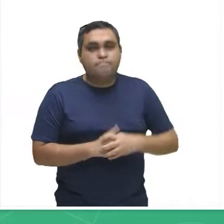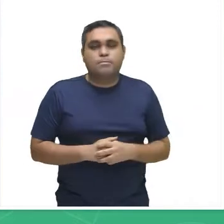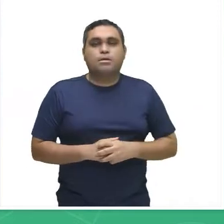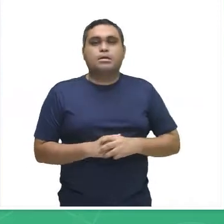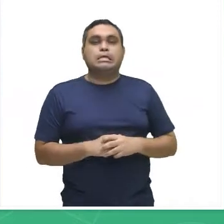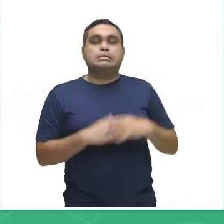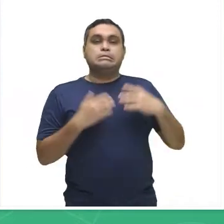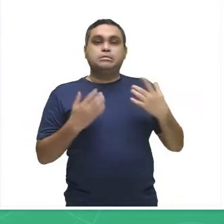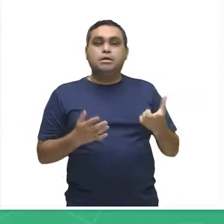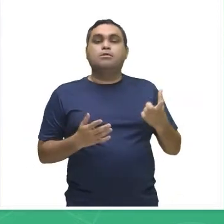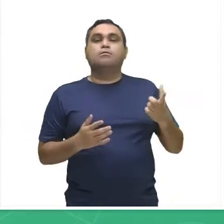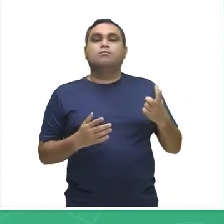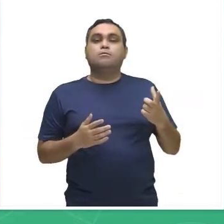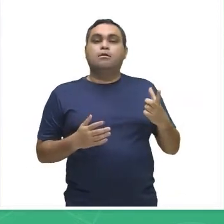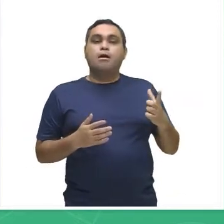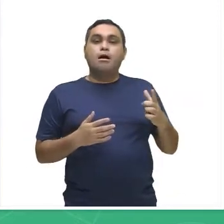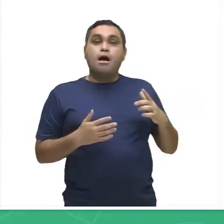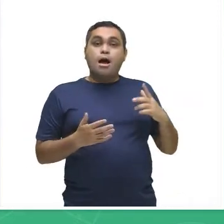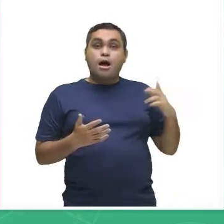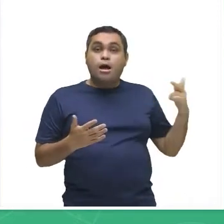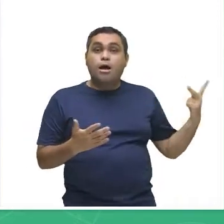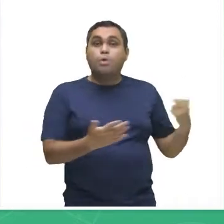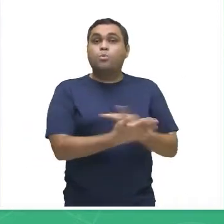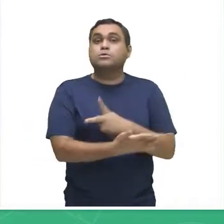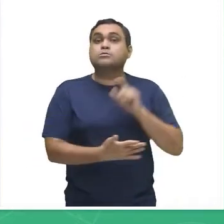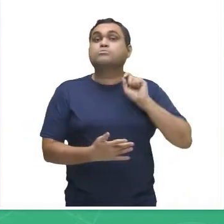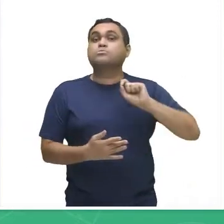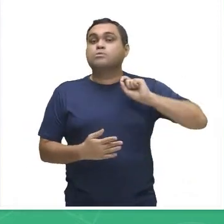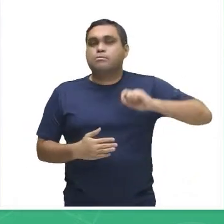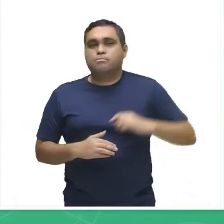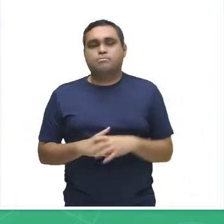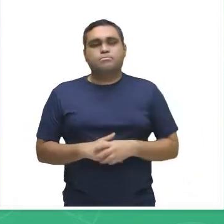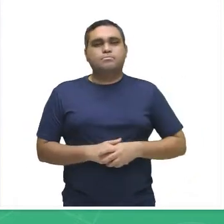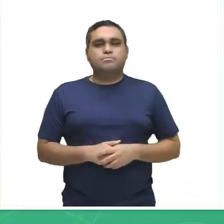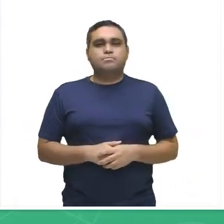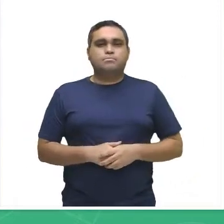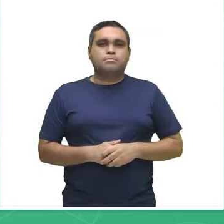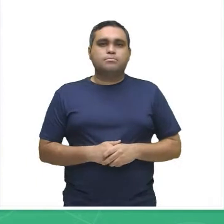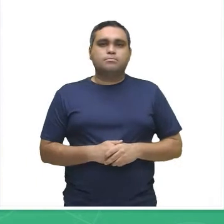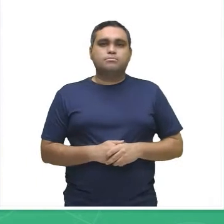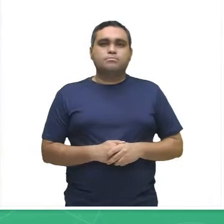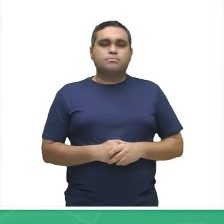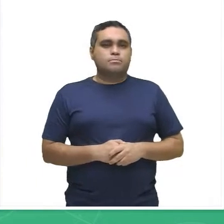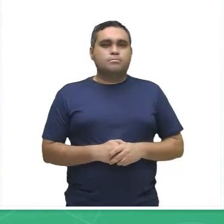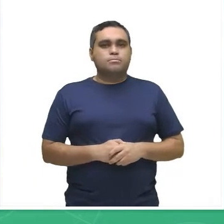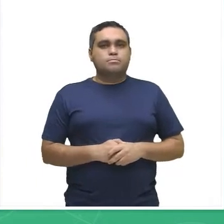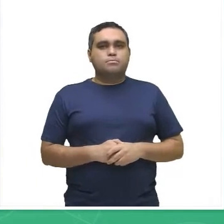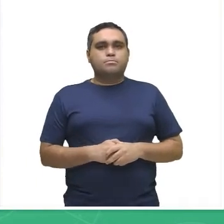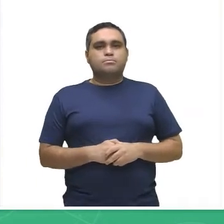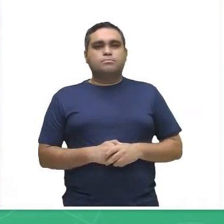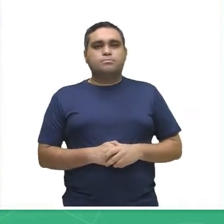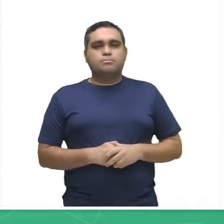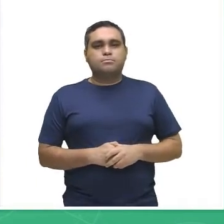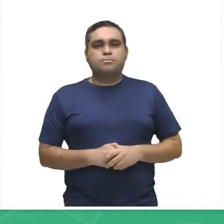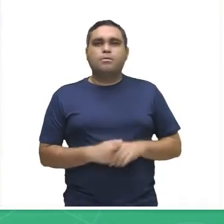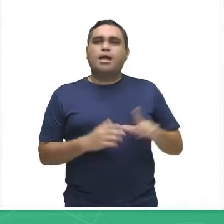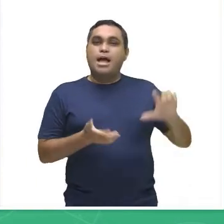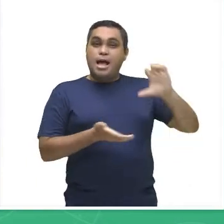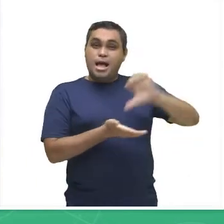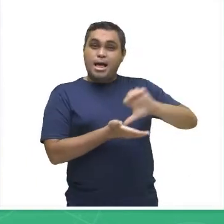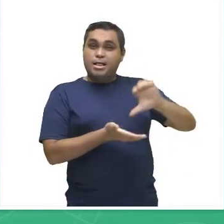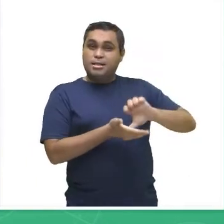coincidentemente, assim, por acaso, né, um grande esplendor em Atenas. Olha que